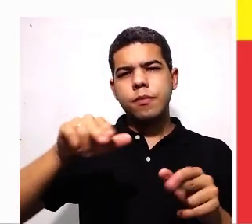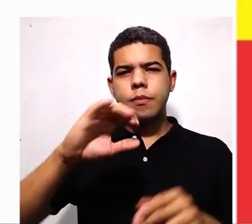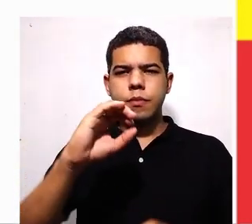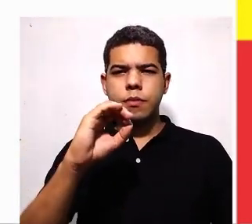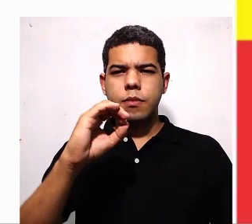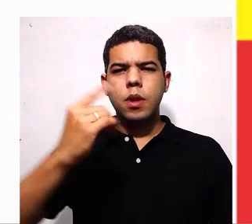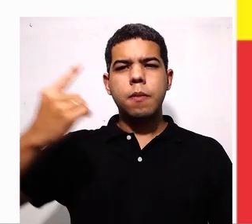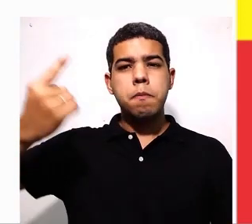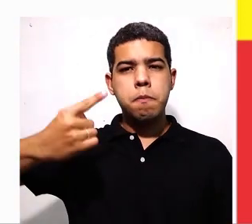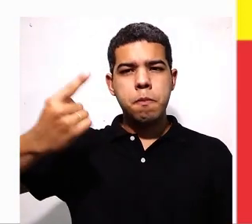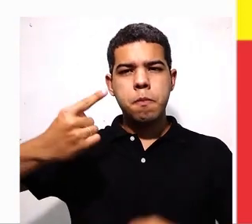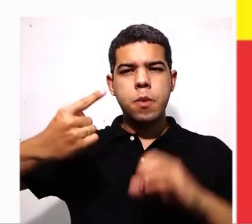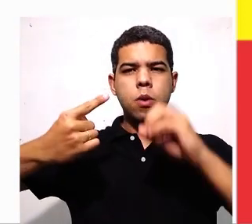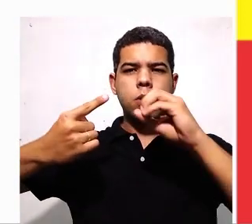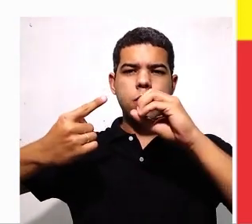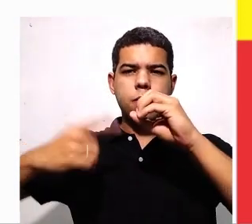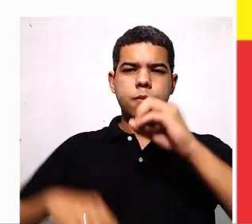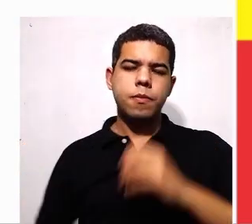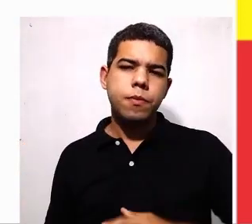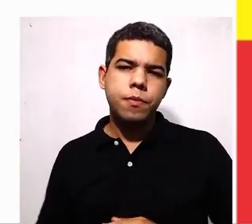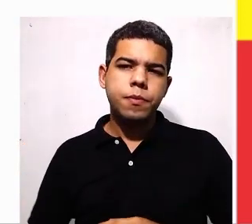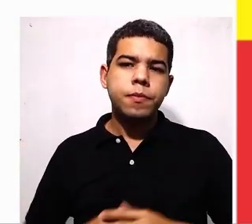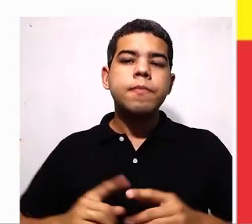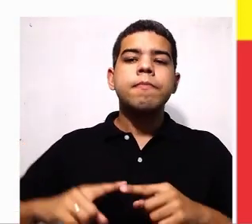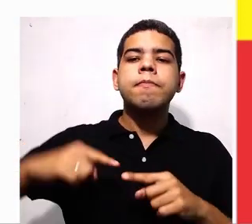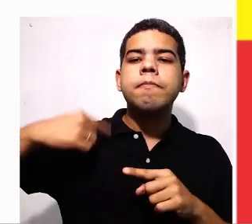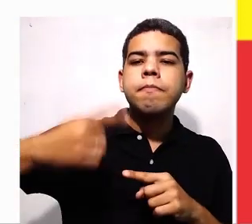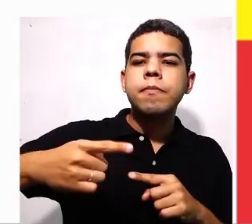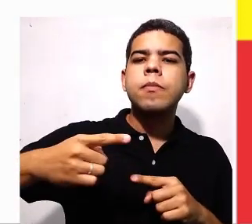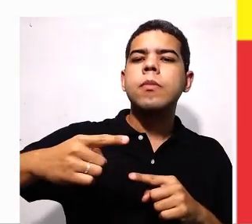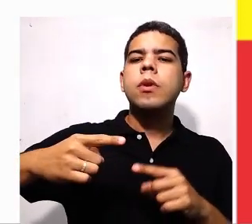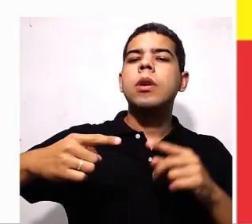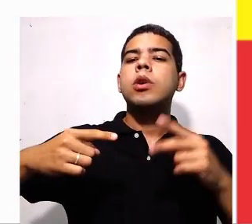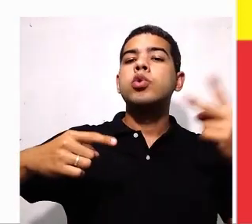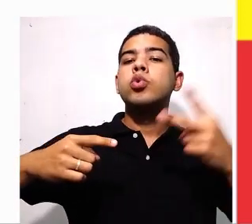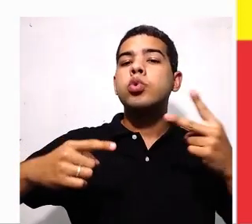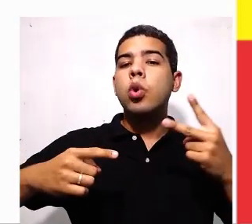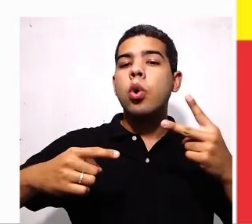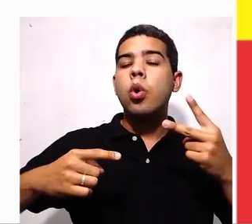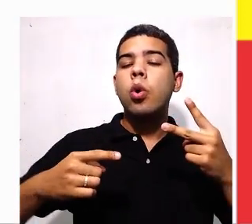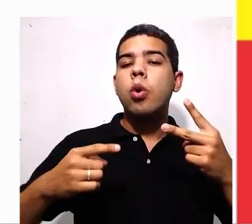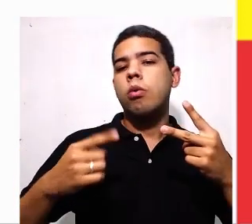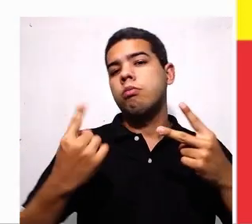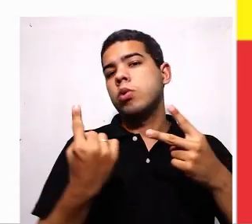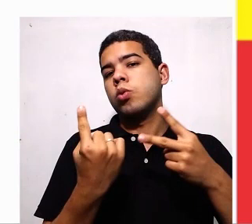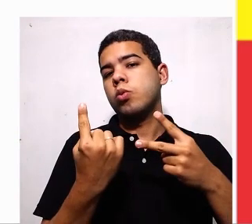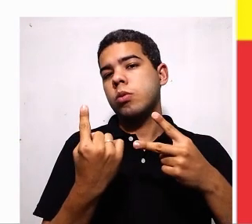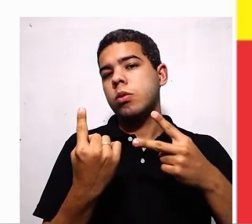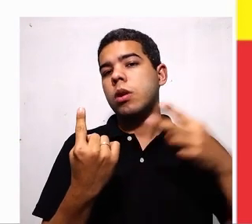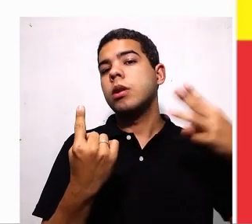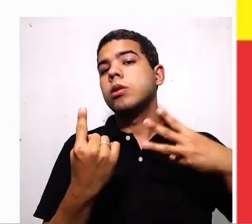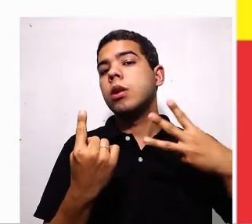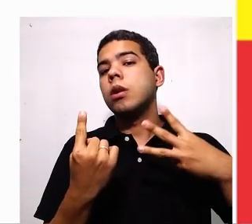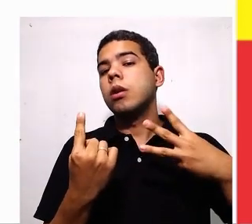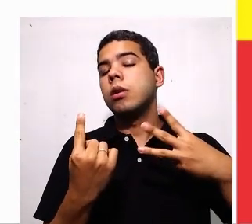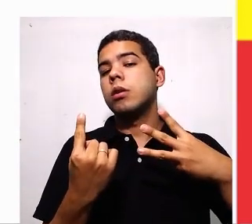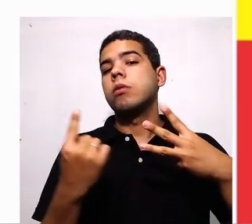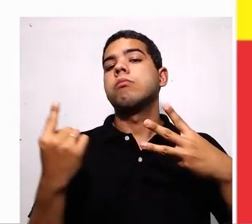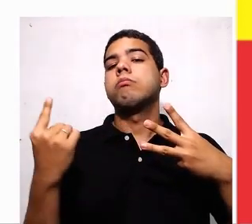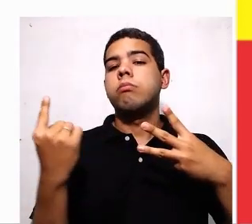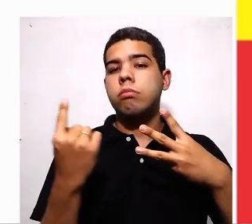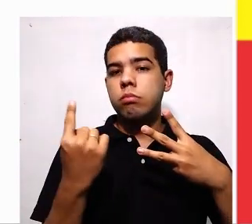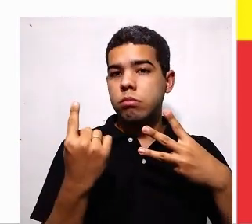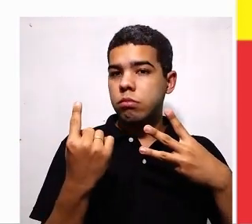A primeira posição, eu vou considerar a posição 0. Depois, a segunda posição, eu vou considerar o número 1. A terceira posição,